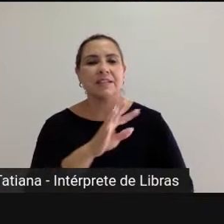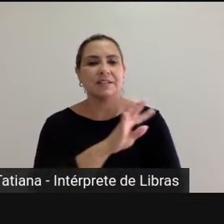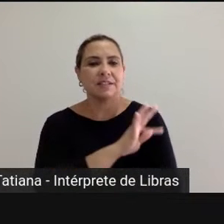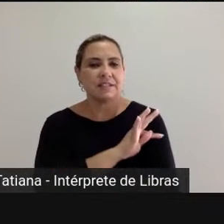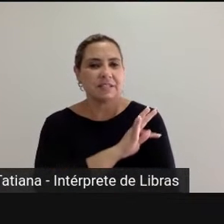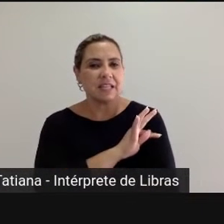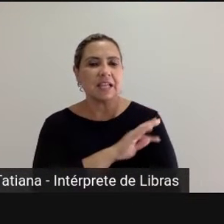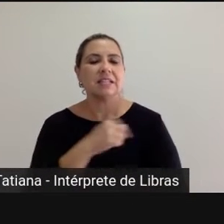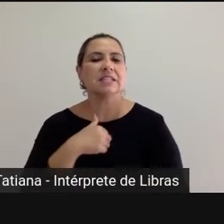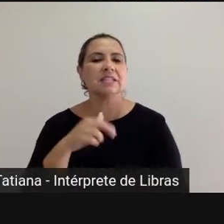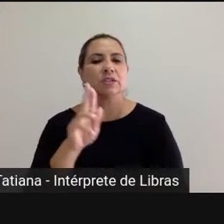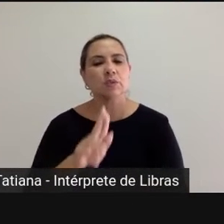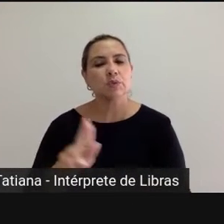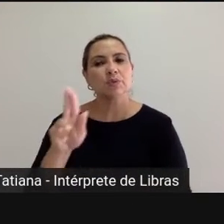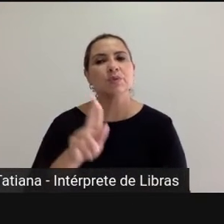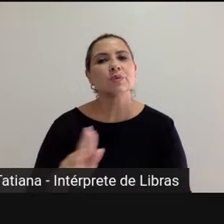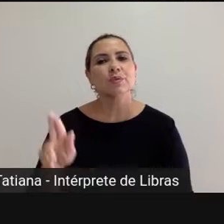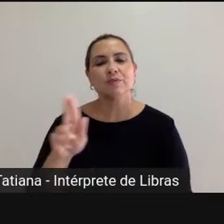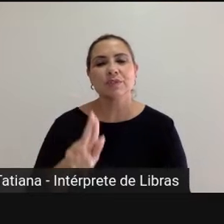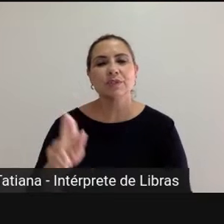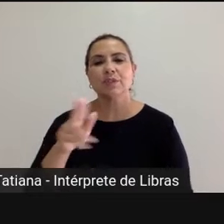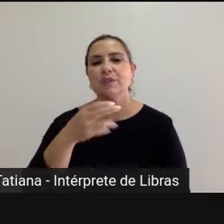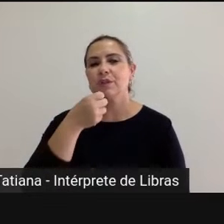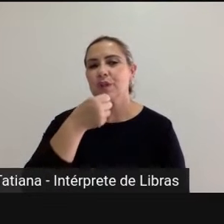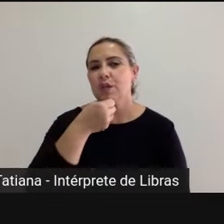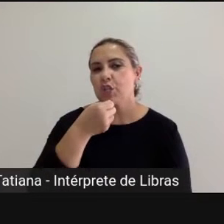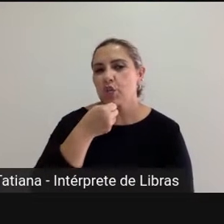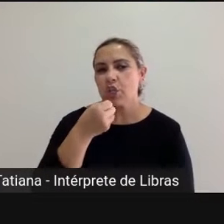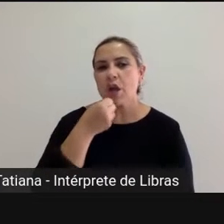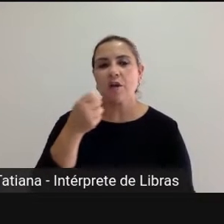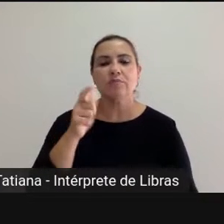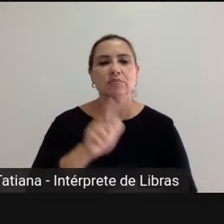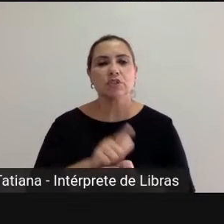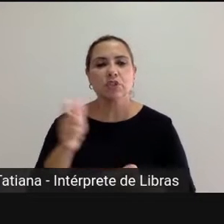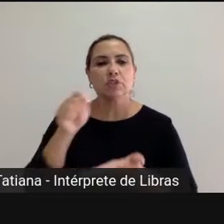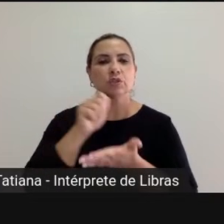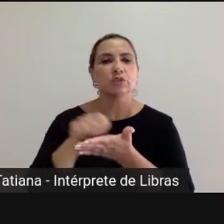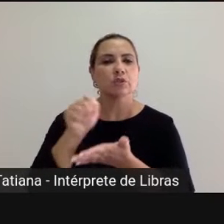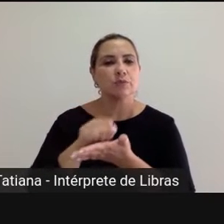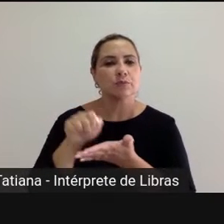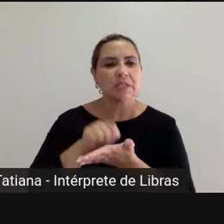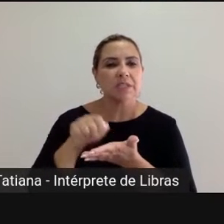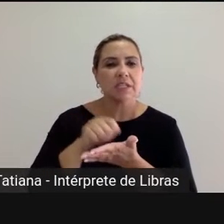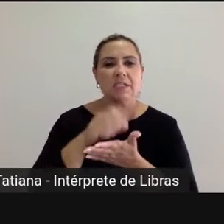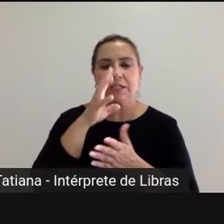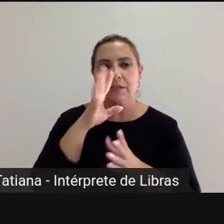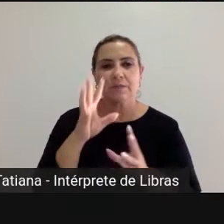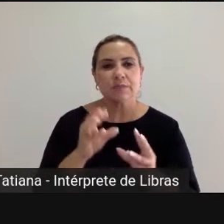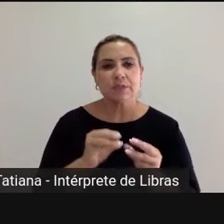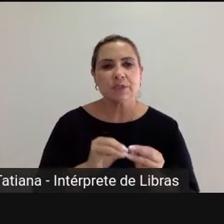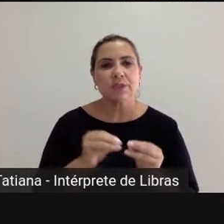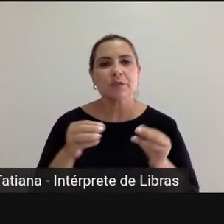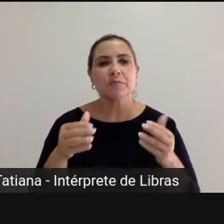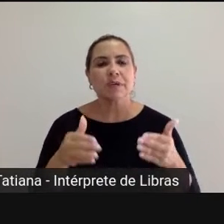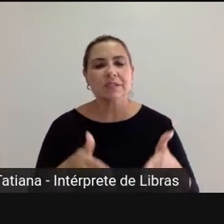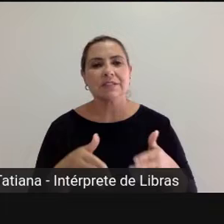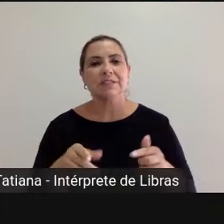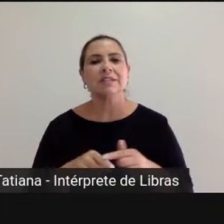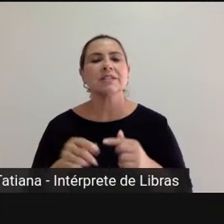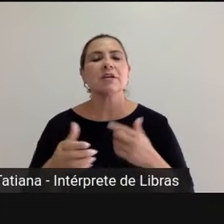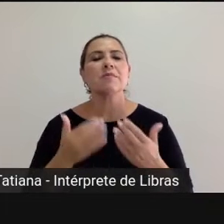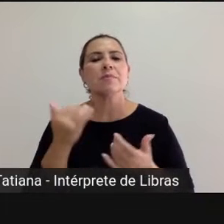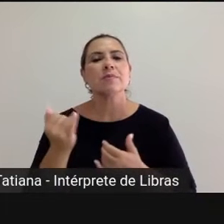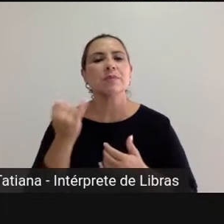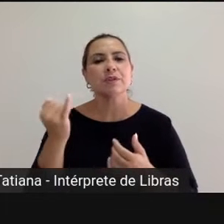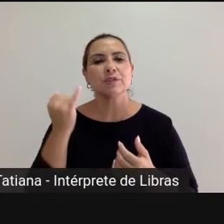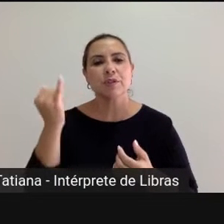tenho utilizado, né? São as entrevistas, o diário de campo e essa observação participante, também a observação